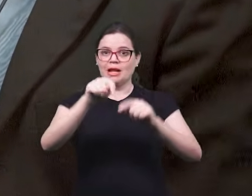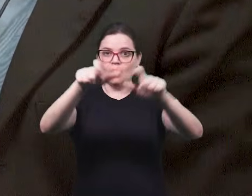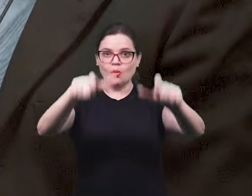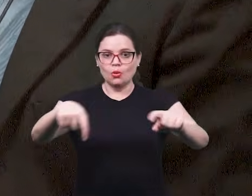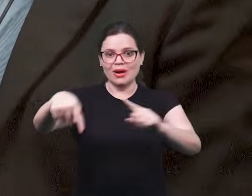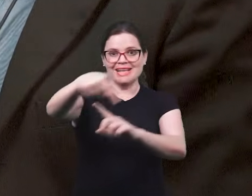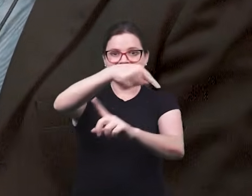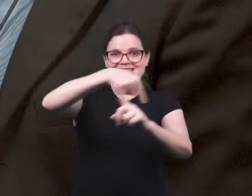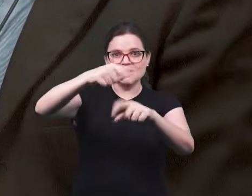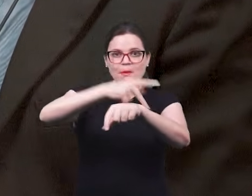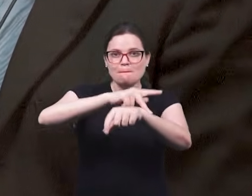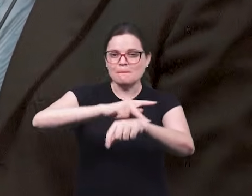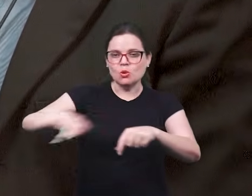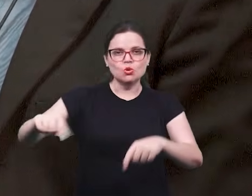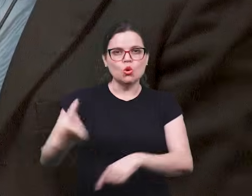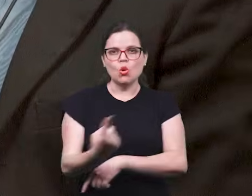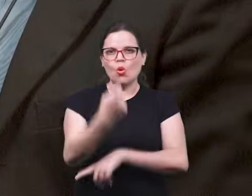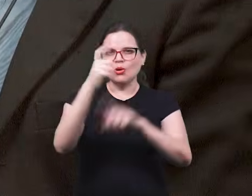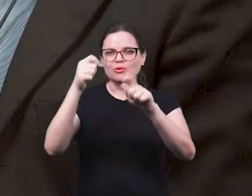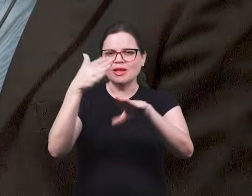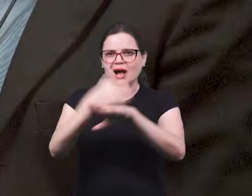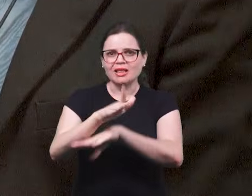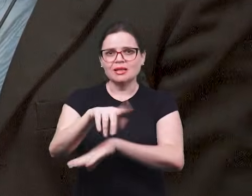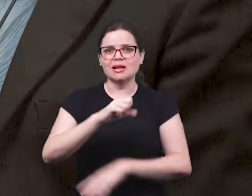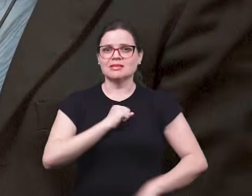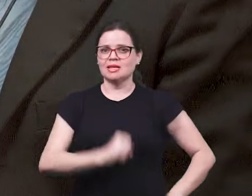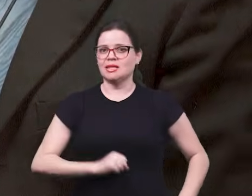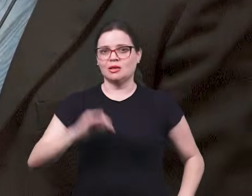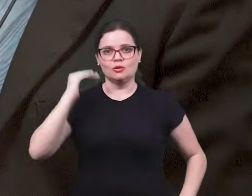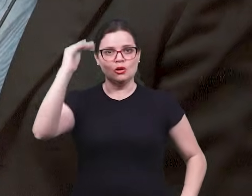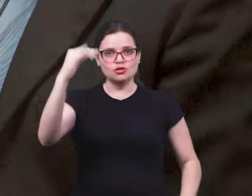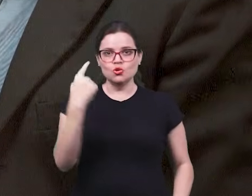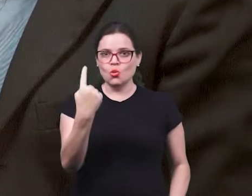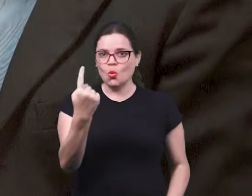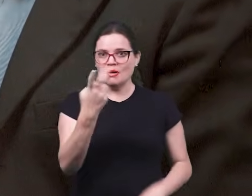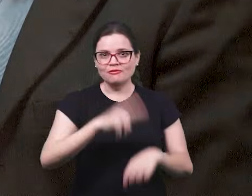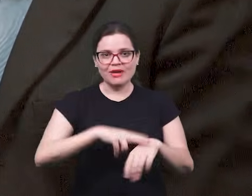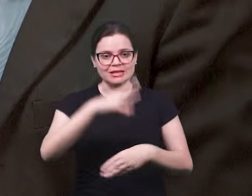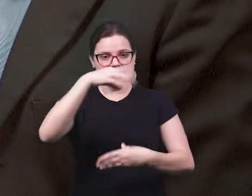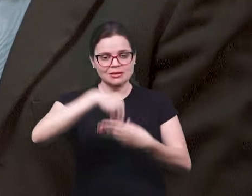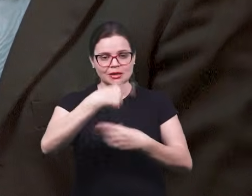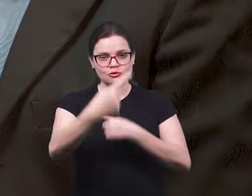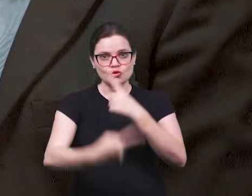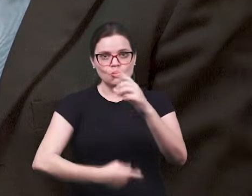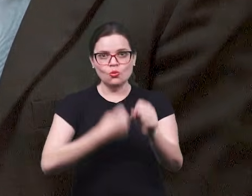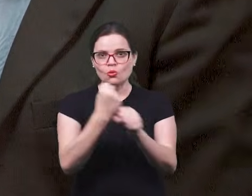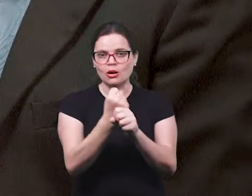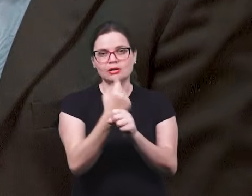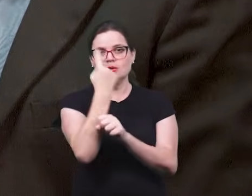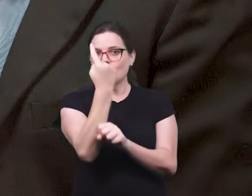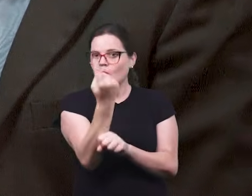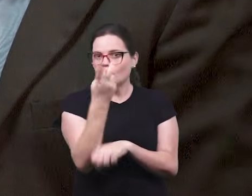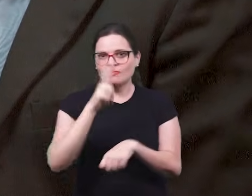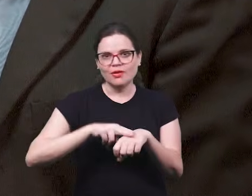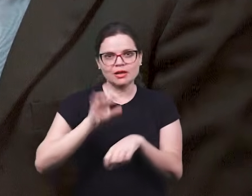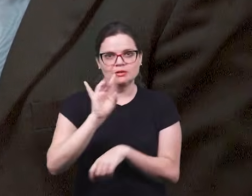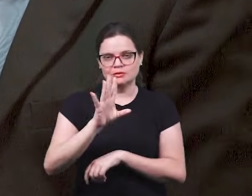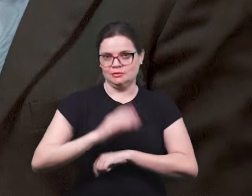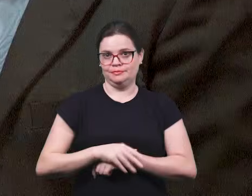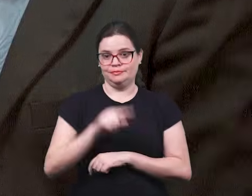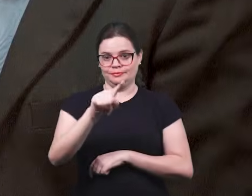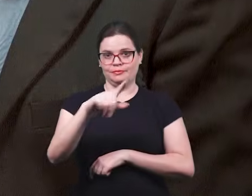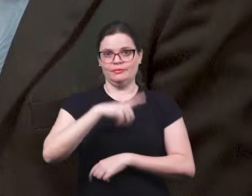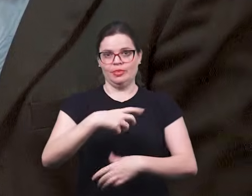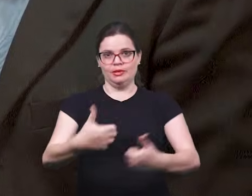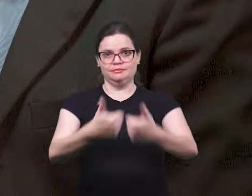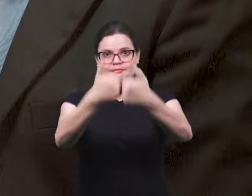sumo sacerdote entrava. Uma vez ao ano, Ninguém né? podia entrar uma vez ao ano. E Deus se revelava ali sobre a arca, que